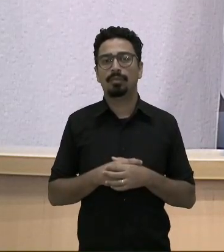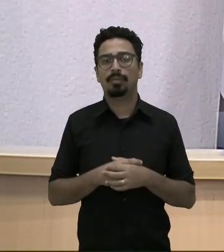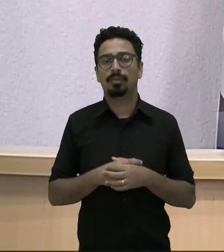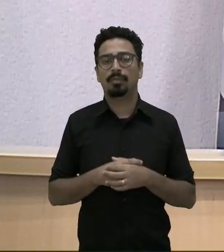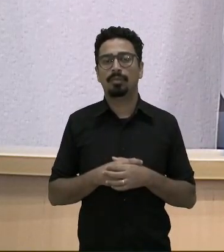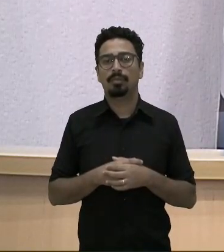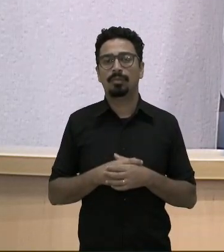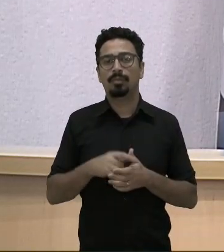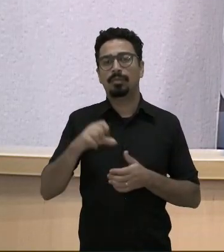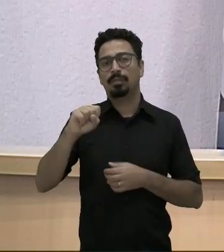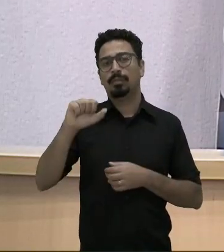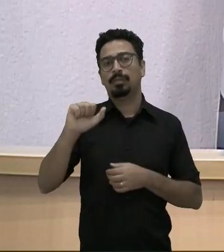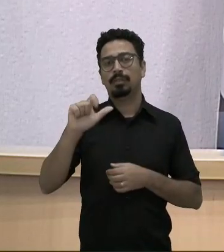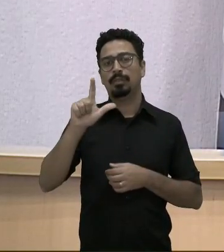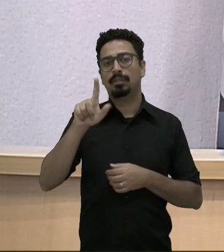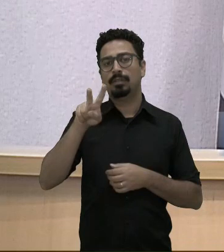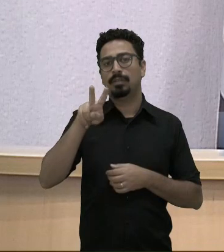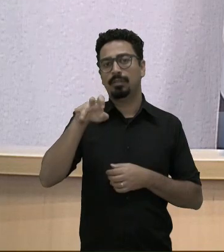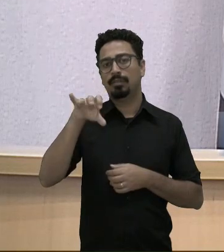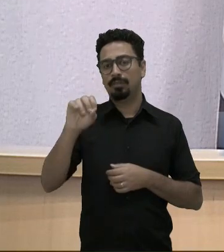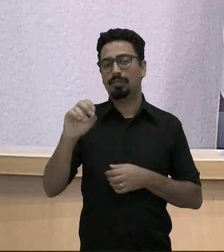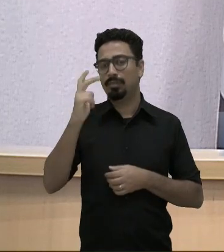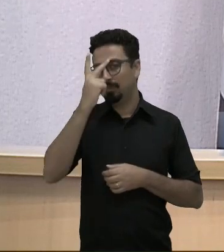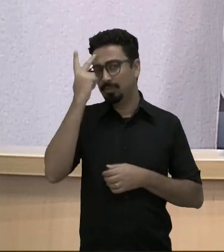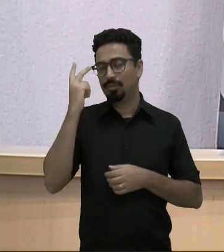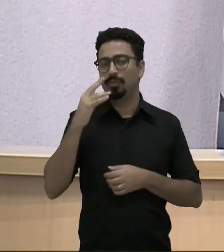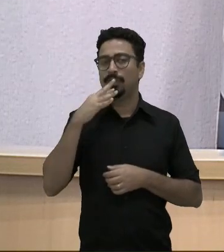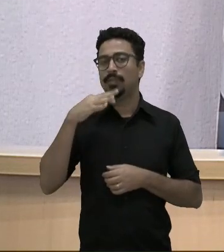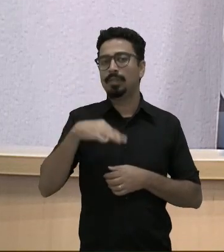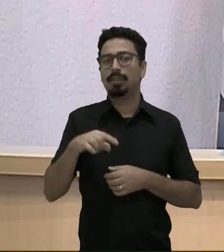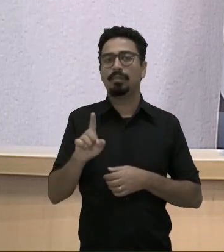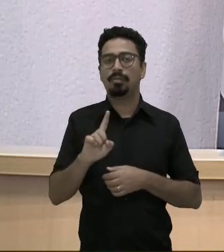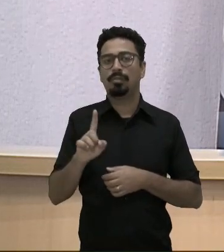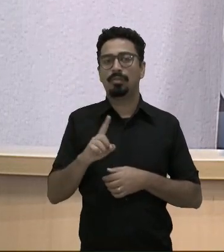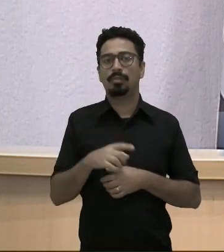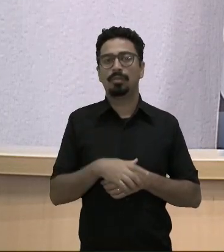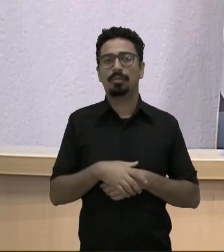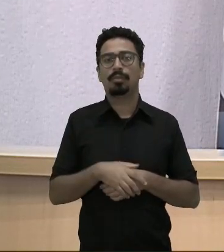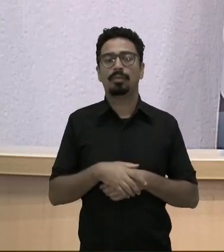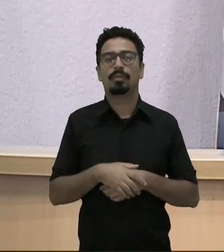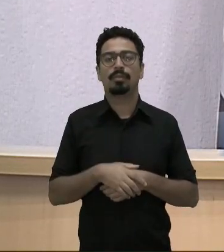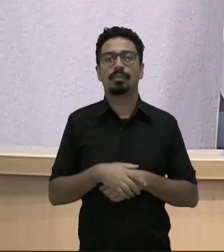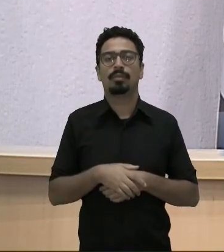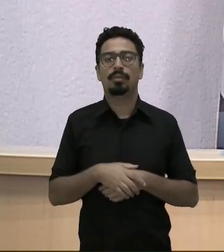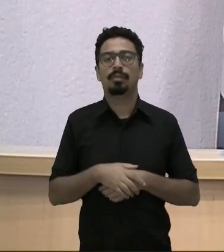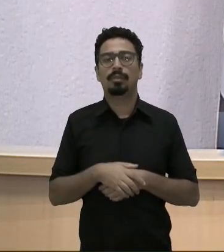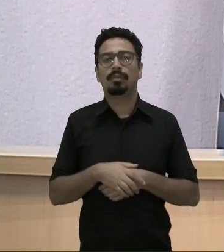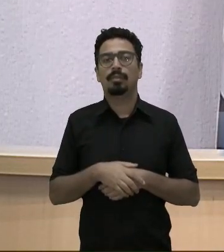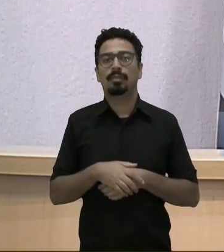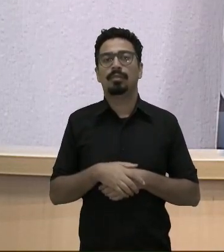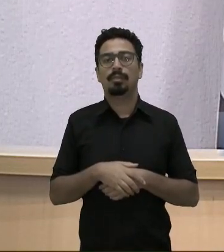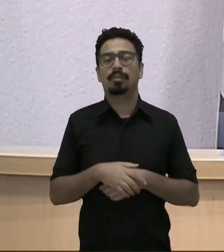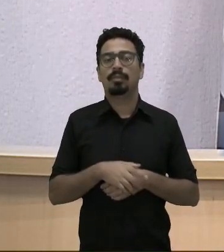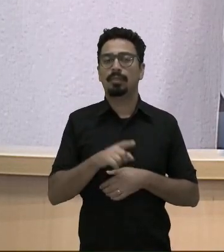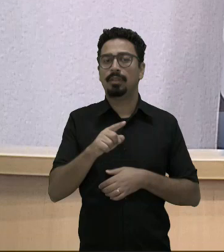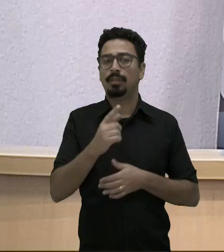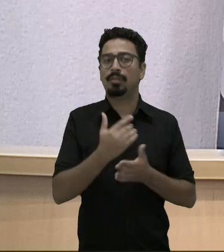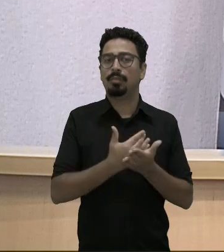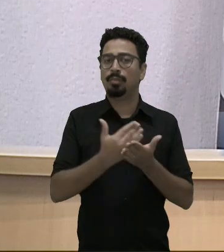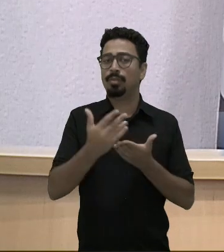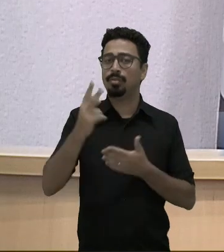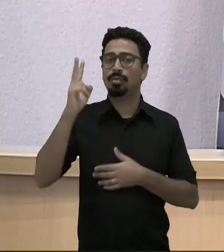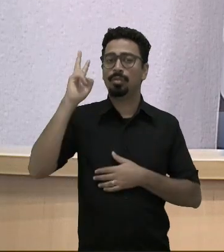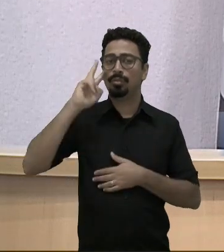Sávio. Pessoal, para quem não conhece, Sávio, ele foi aqui a pessoa que começou a